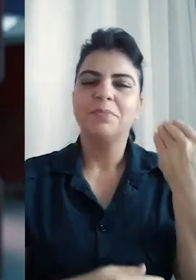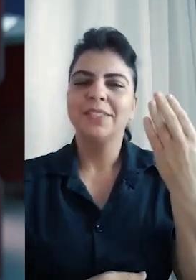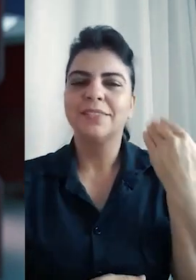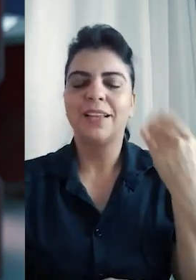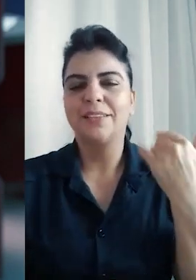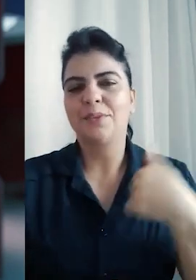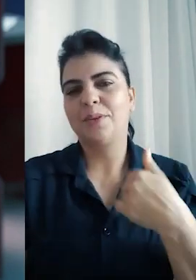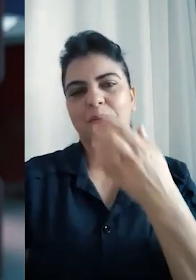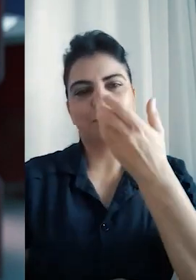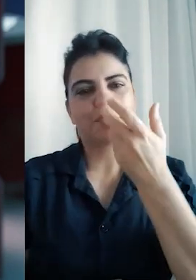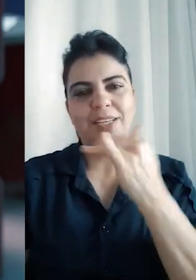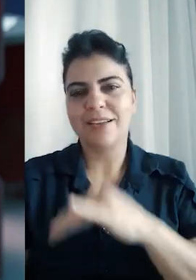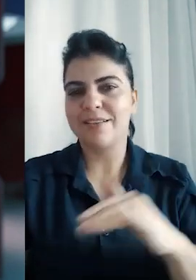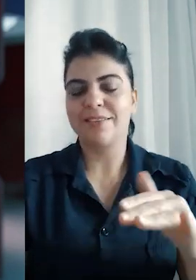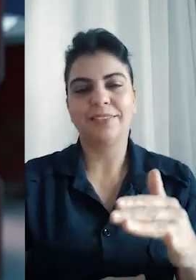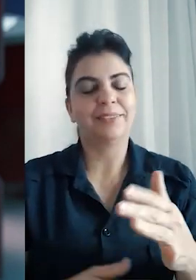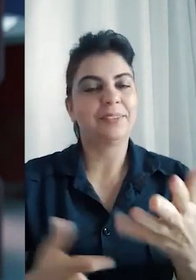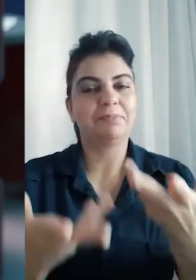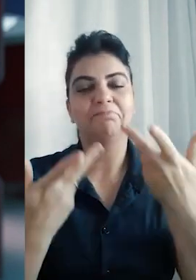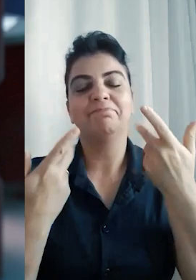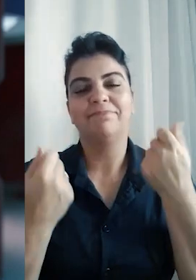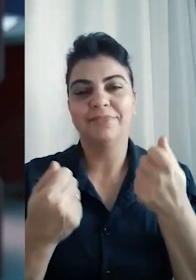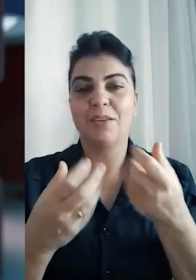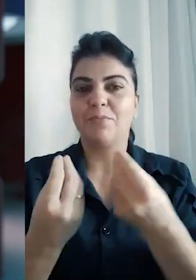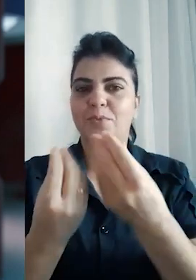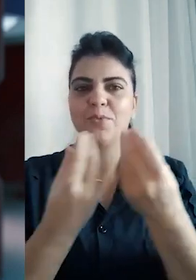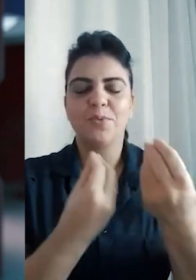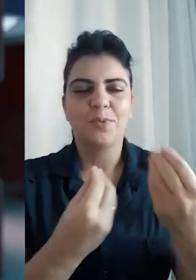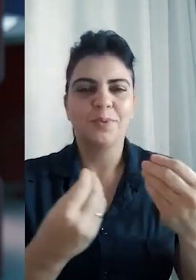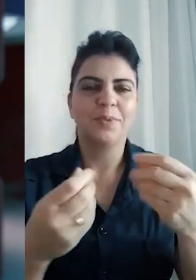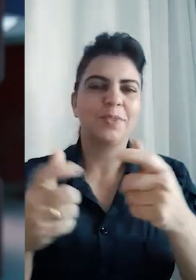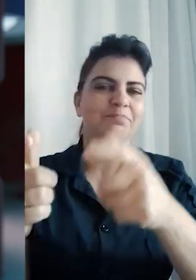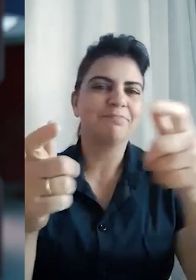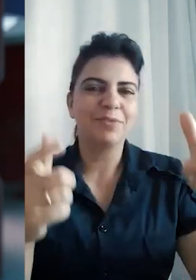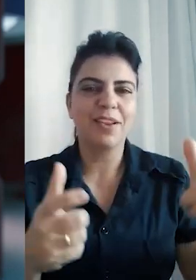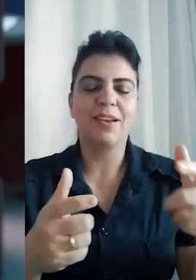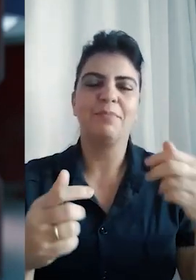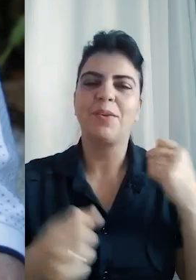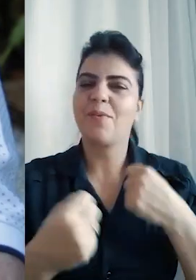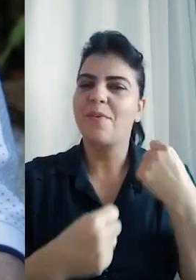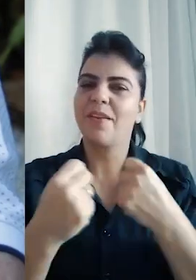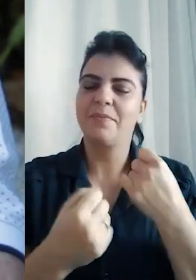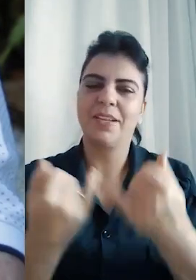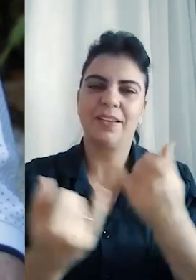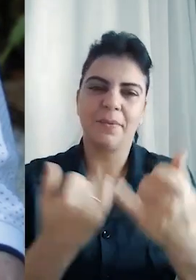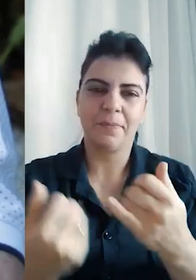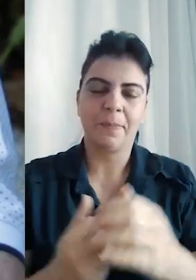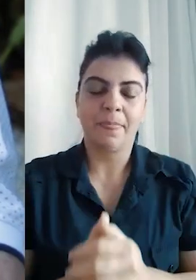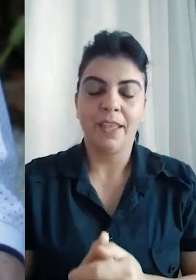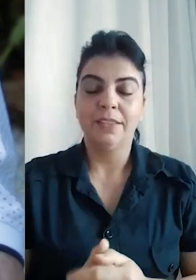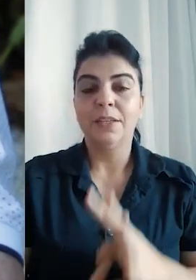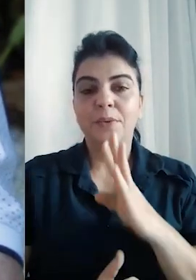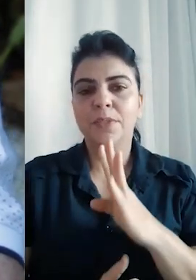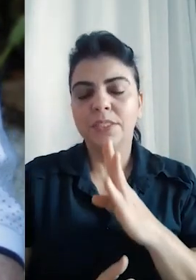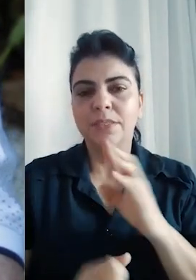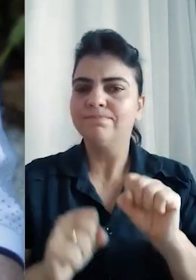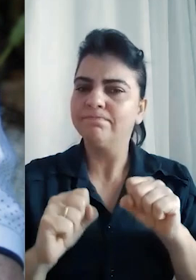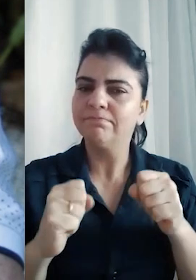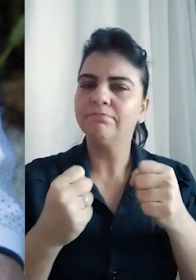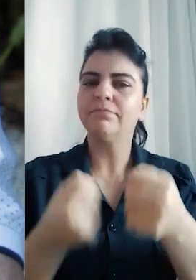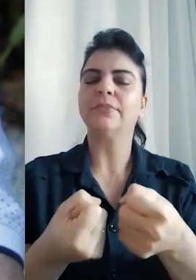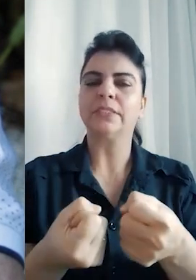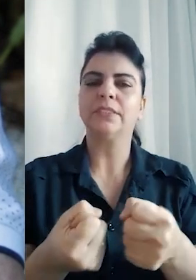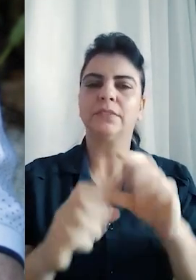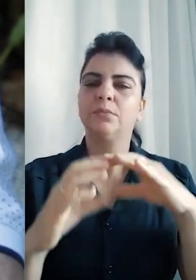na época, né, eu como criança era o máximo, era um monte de espaço para correr e brincar. Foi assim um empenho, né, da nossa